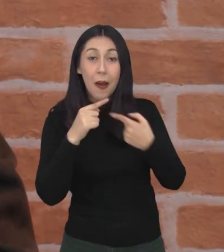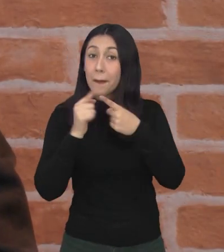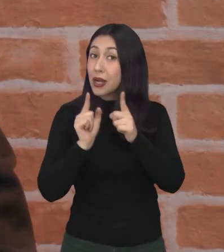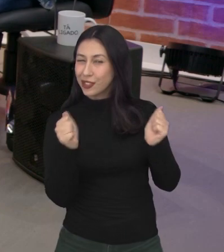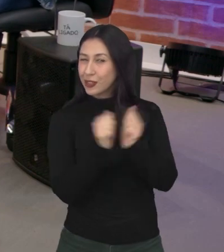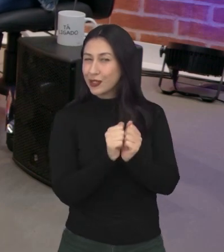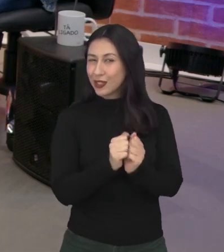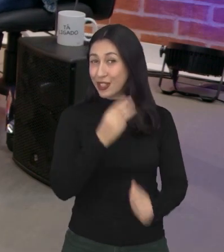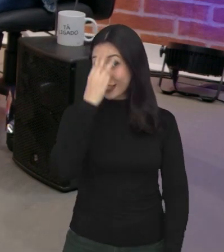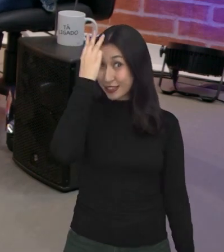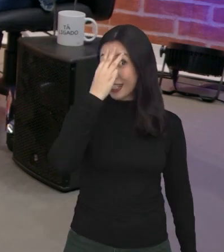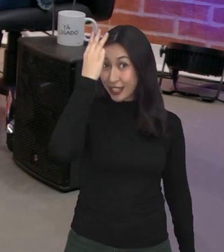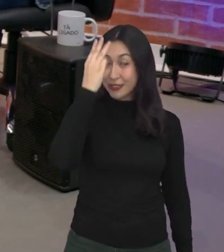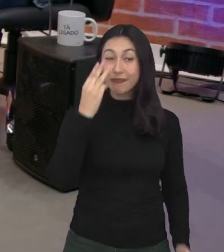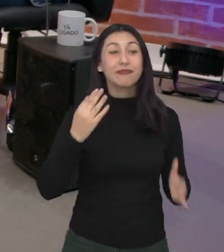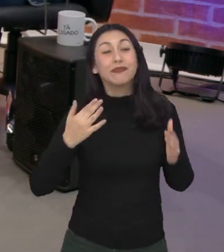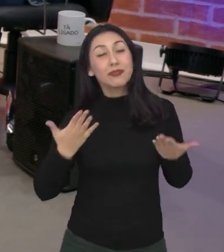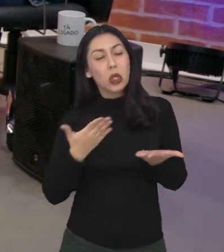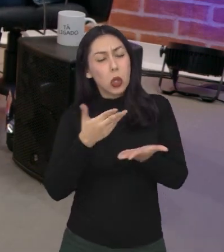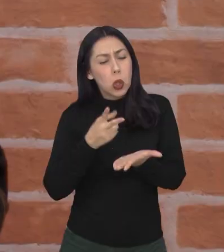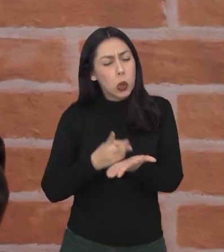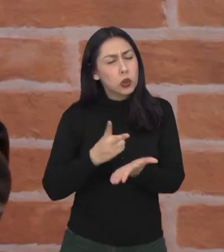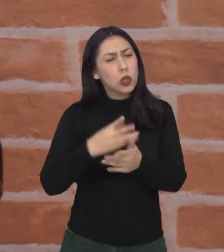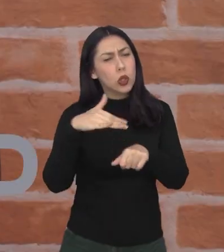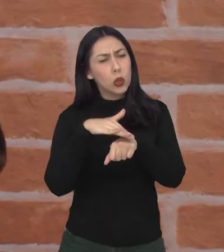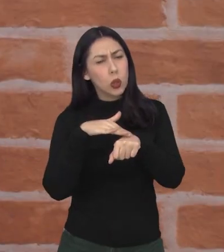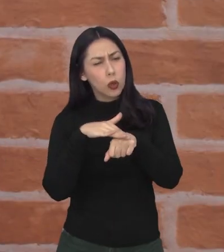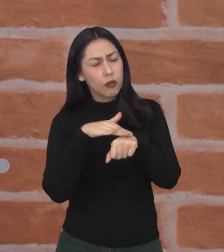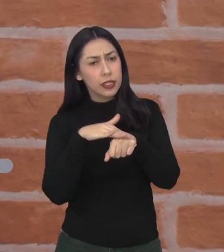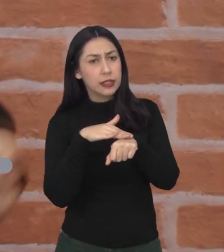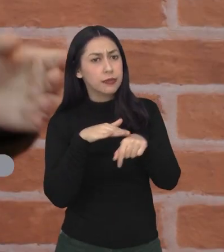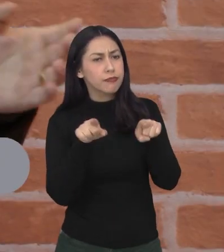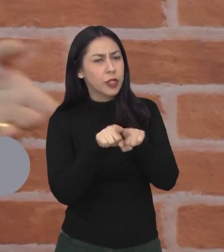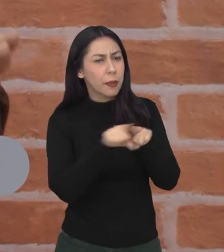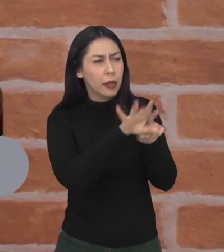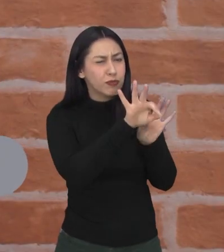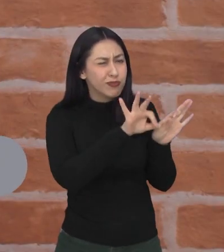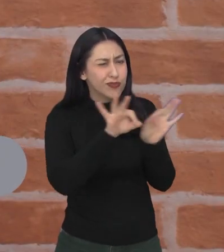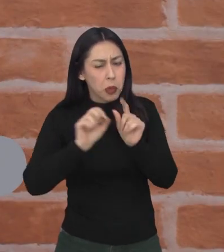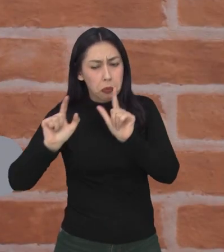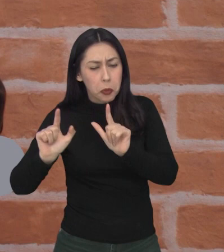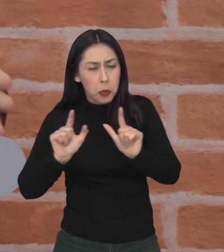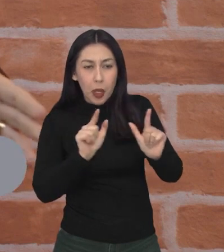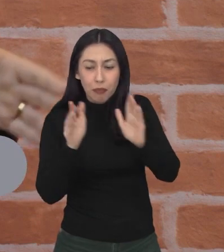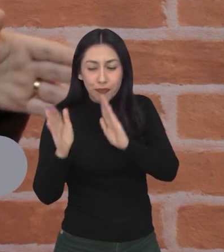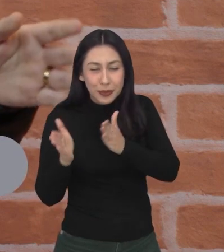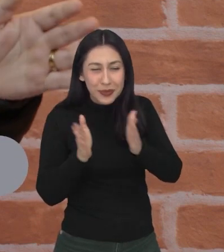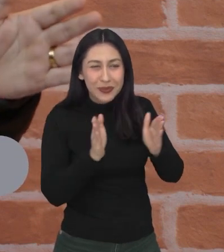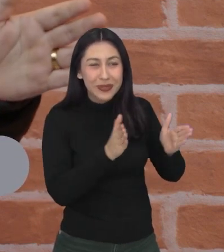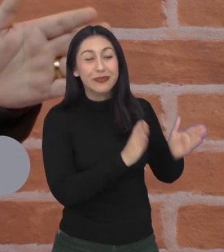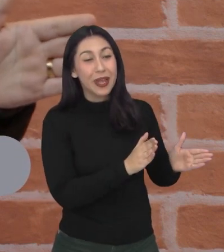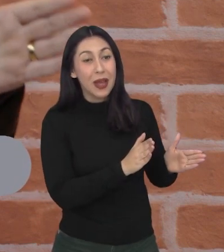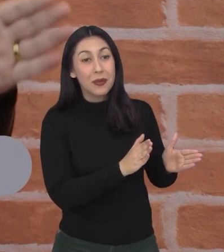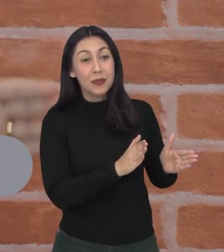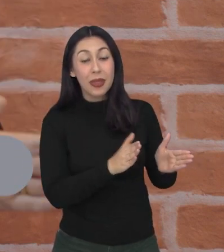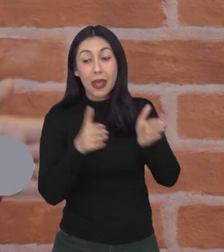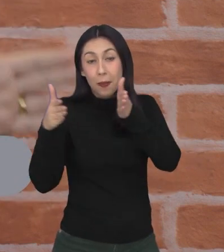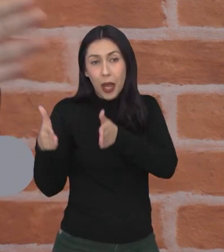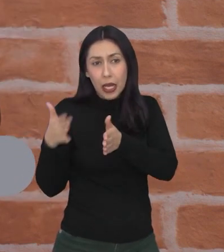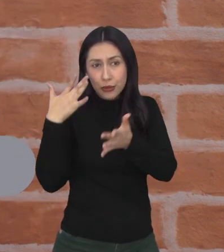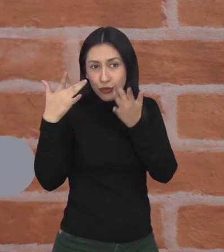super legal, assim. Mesmo que a gente tenha o público de maneiras diferentes, no teatro o público tá ali, tá fisicamente presente,